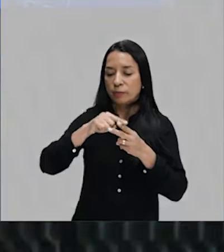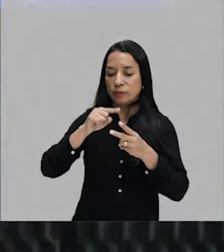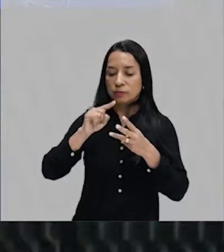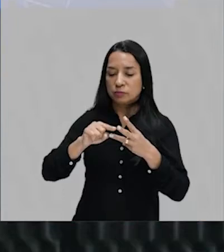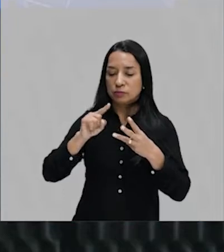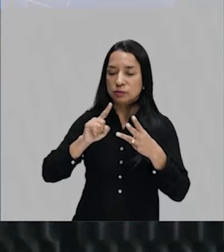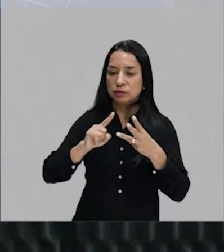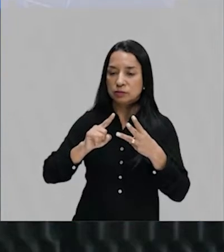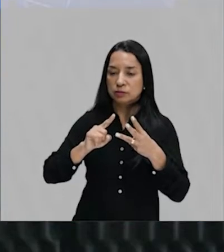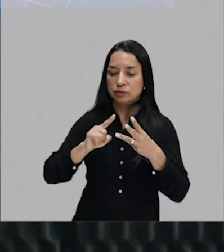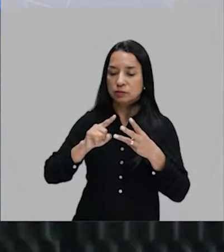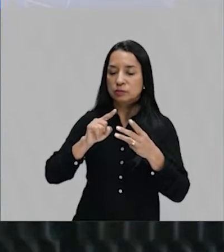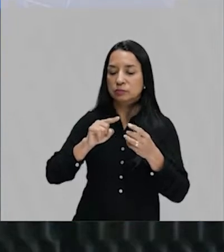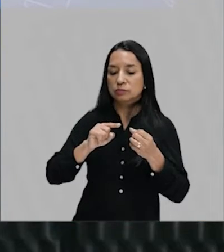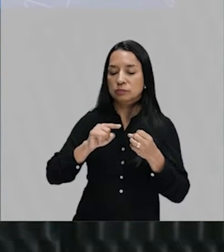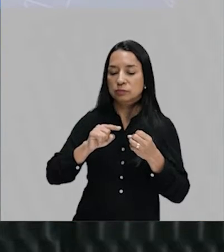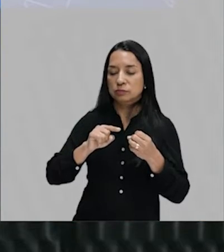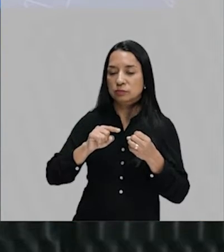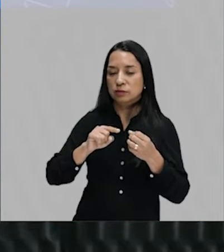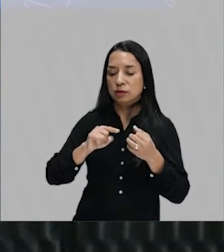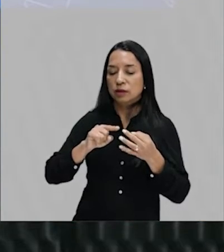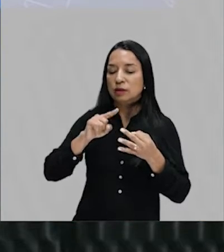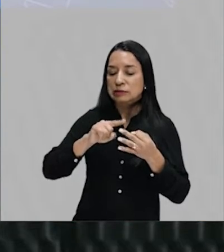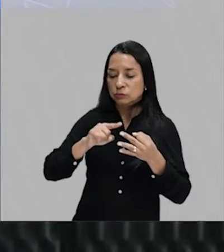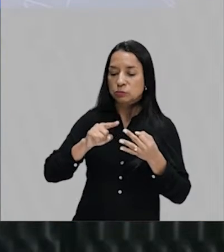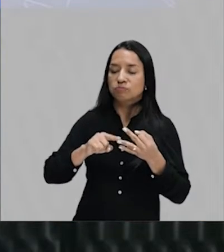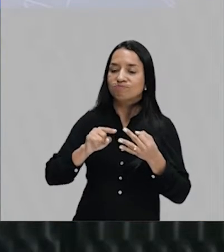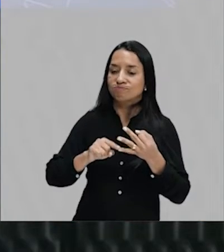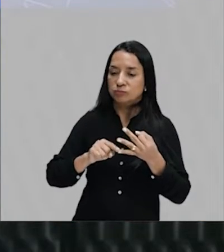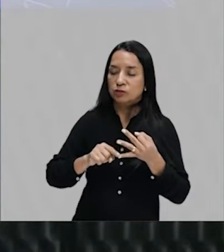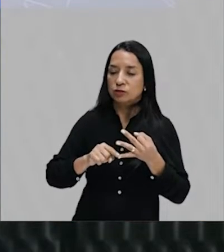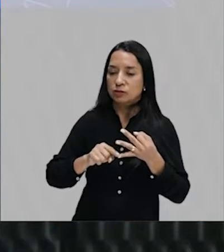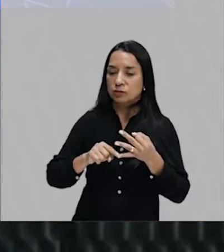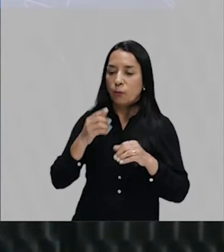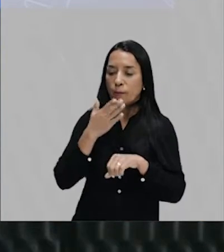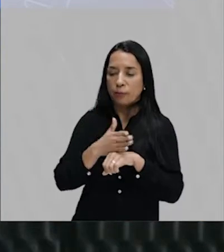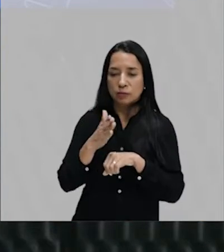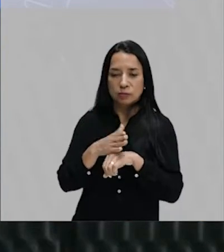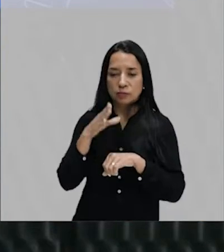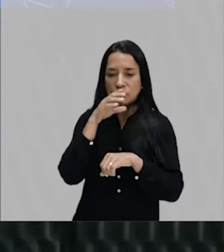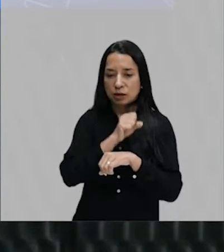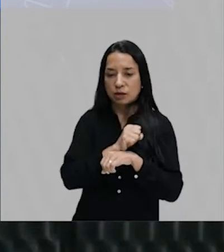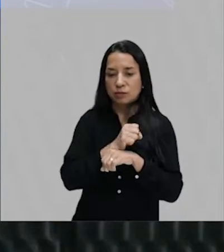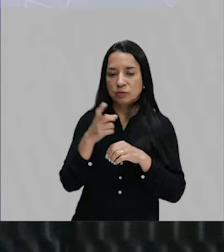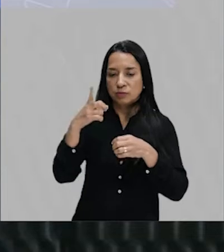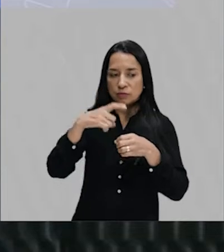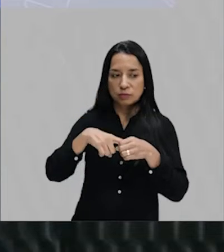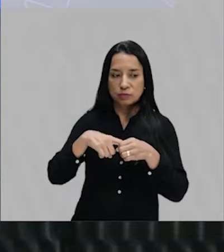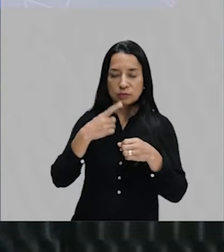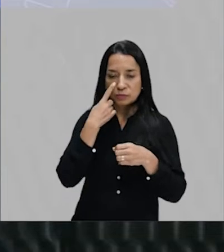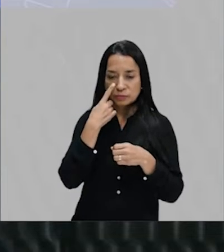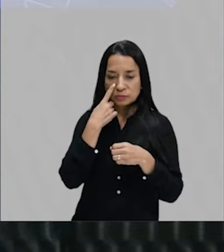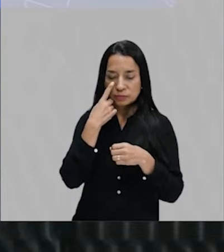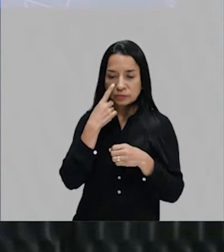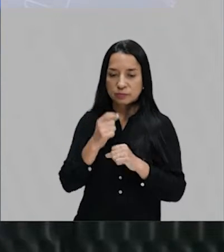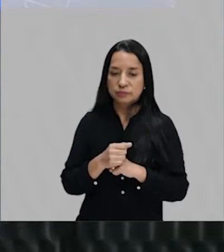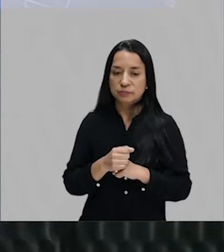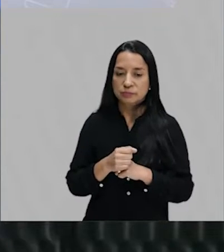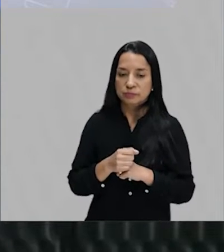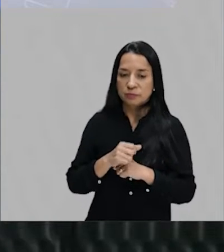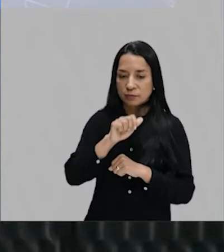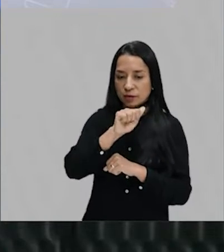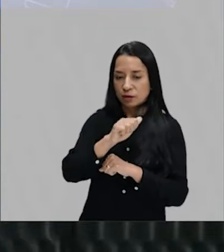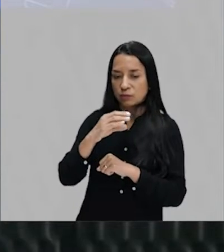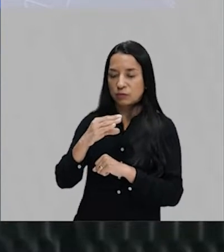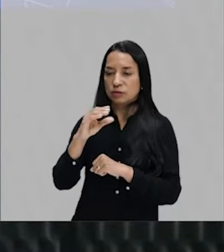né ou desculpa da segunda e da terceira e da quarta elas são praticamente imediatas vou voltar aqui para você ver a